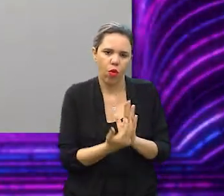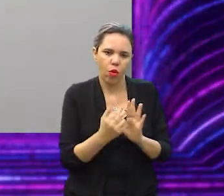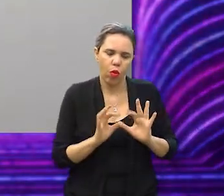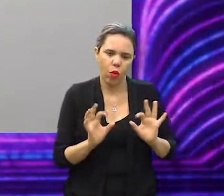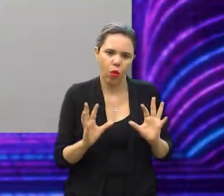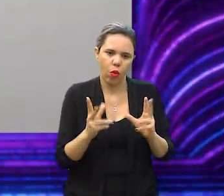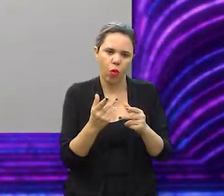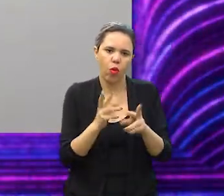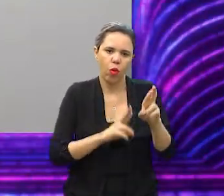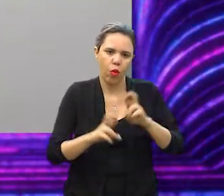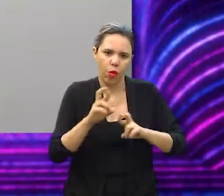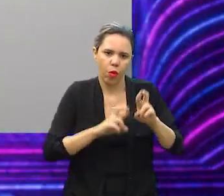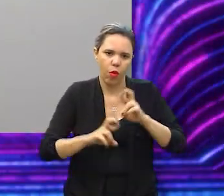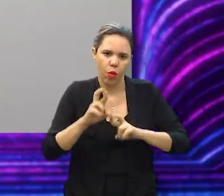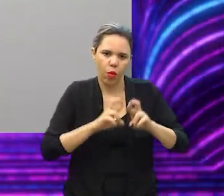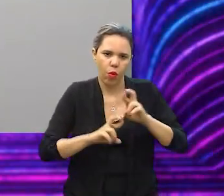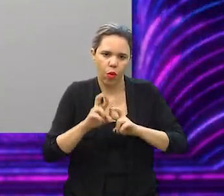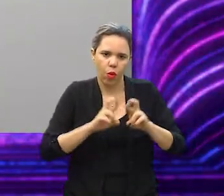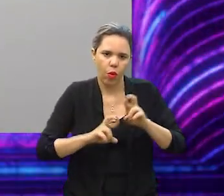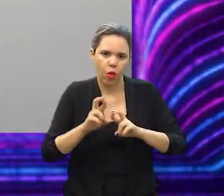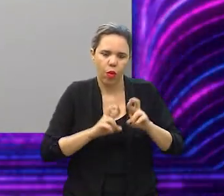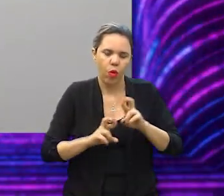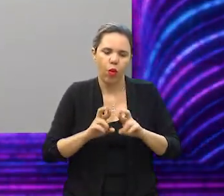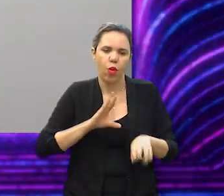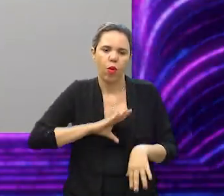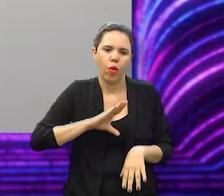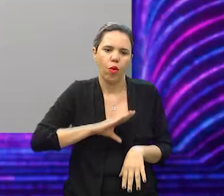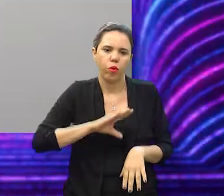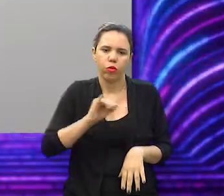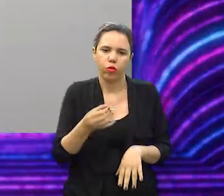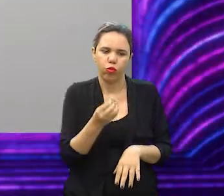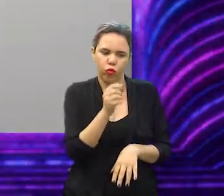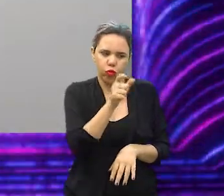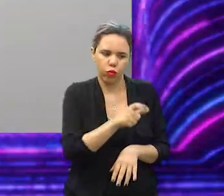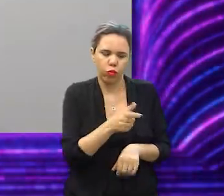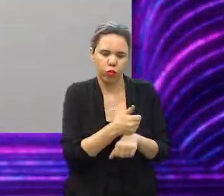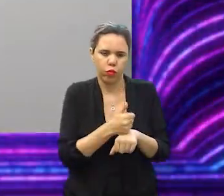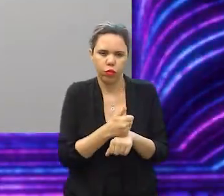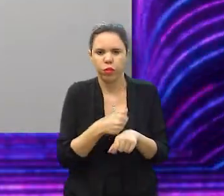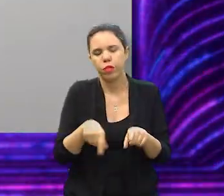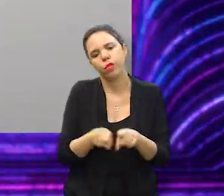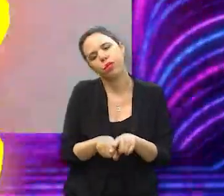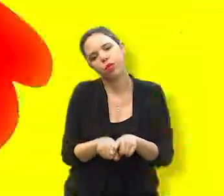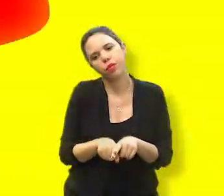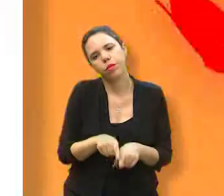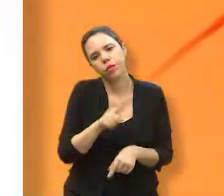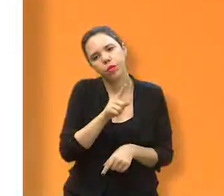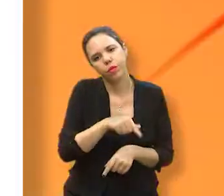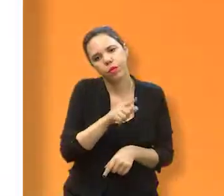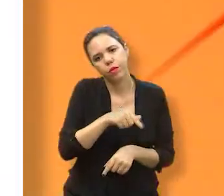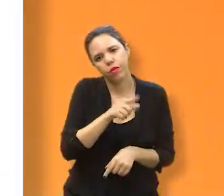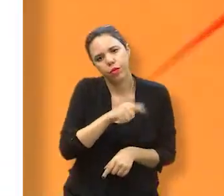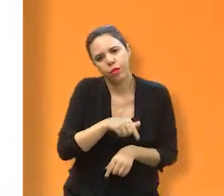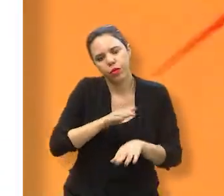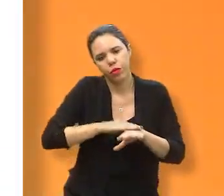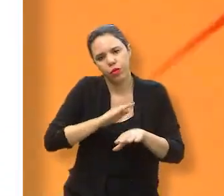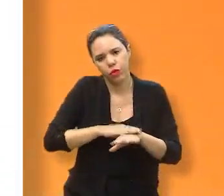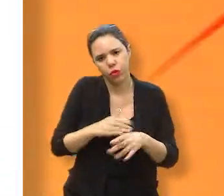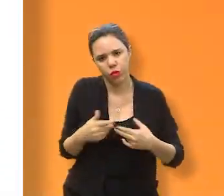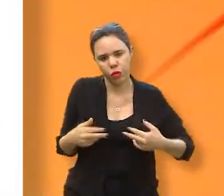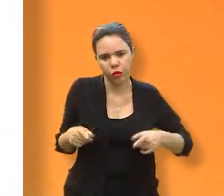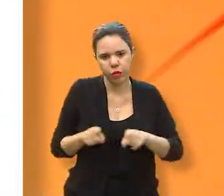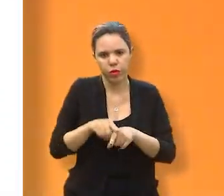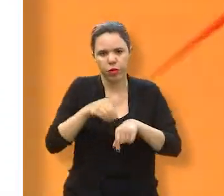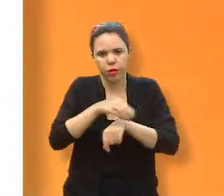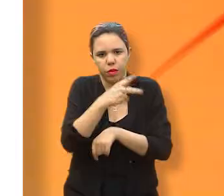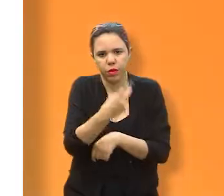todo é revisado de forma ortográfica pelo João, né? E também ele é um dos coautores, né? Eu passava o roteiro